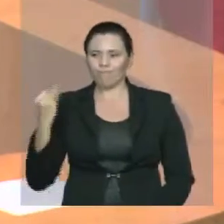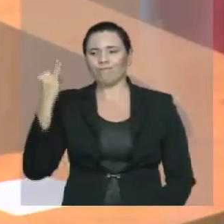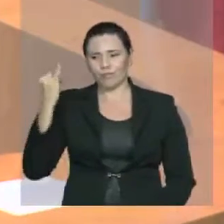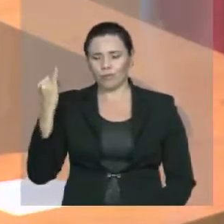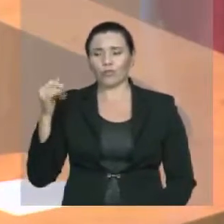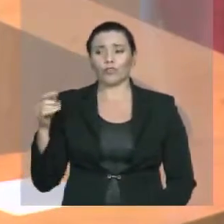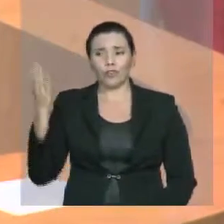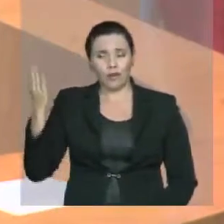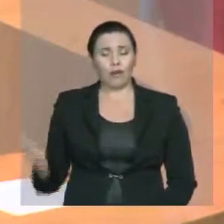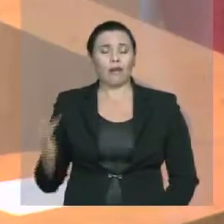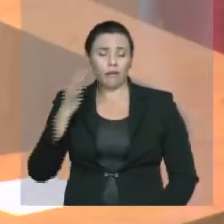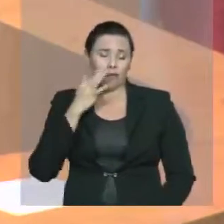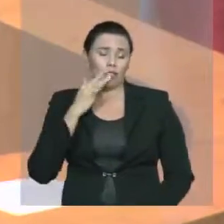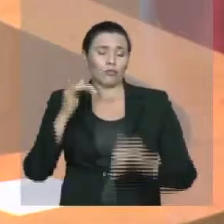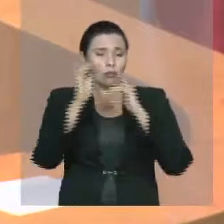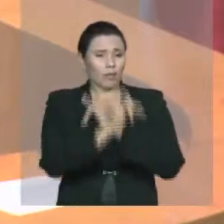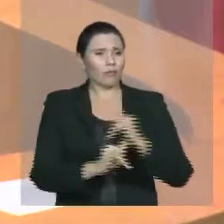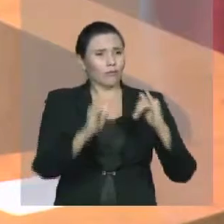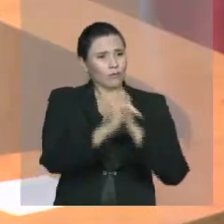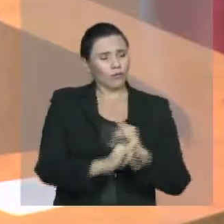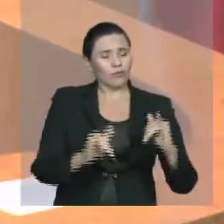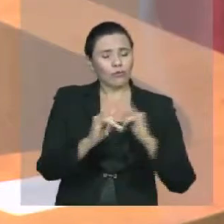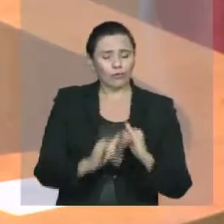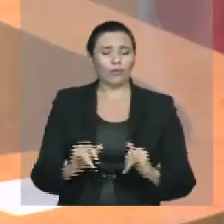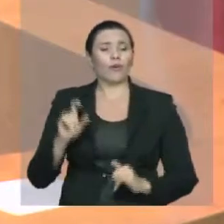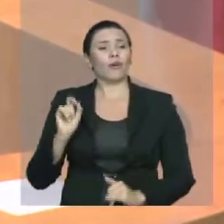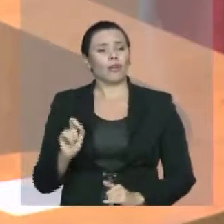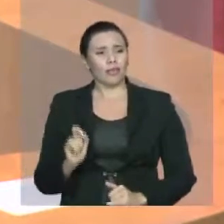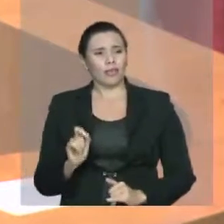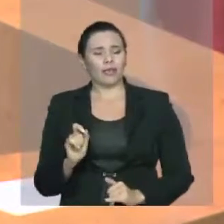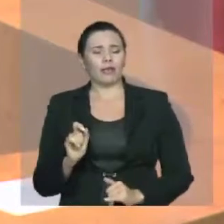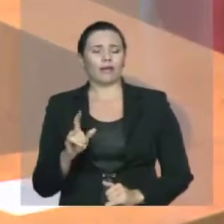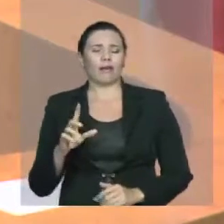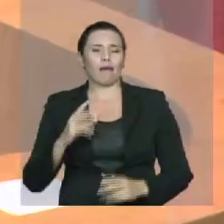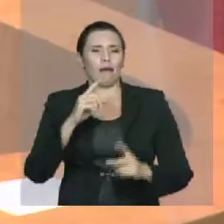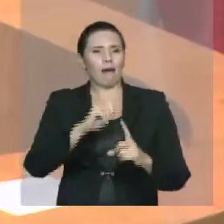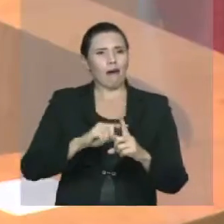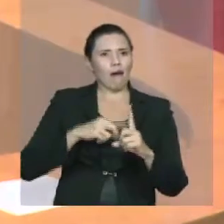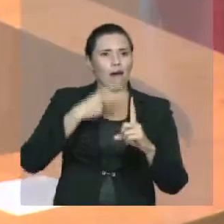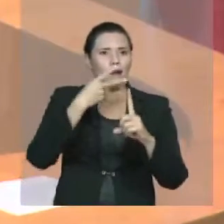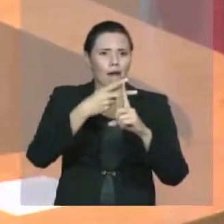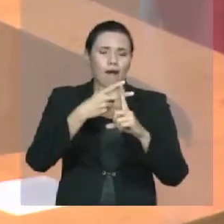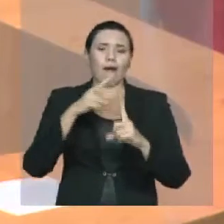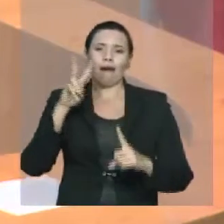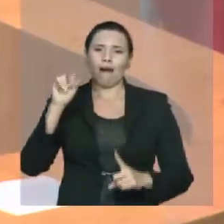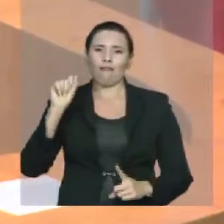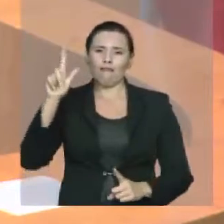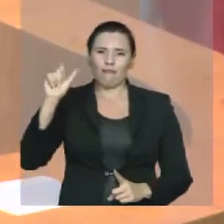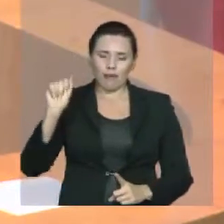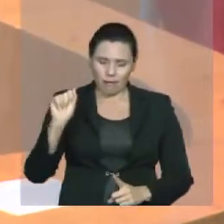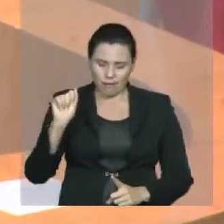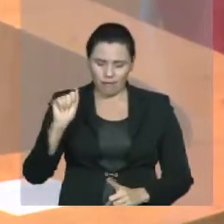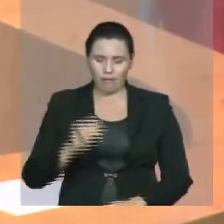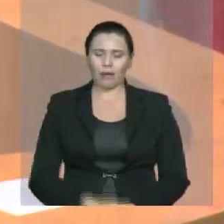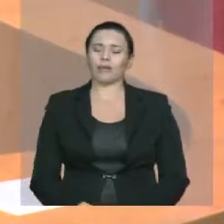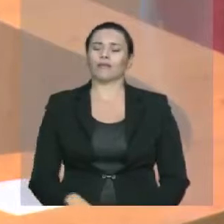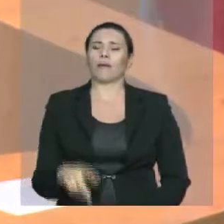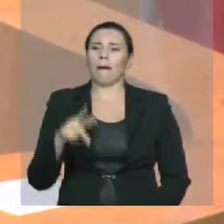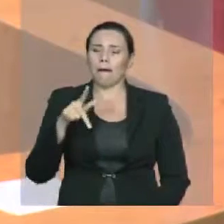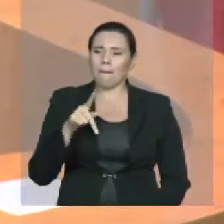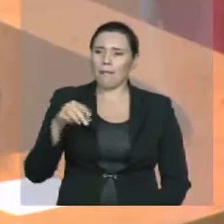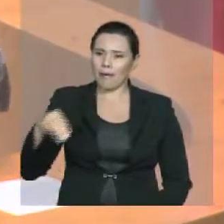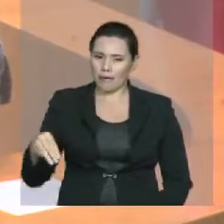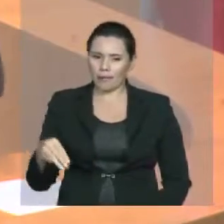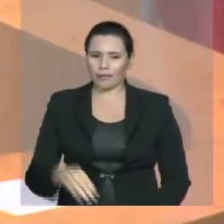em campanha, que iria dobrar o efetivo da Polícia Militar. No entanto, nós temos candidatos aprovados no